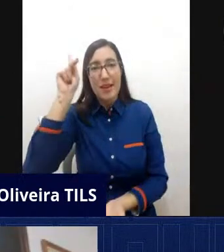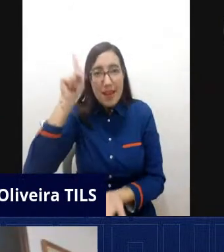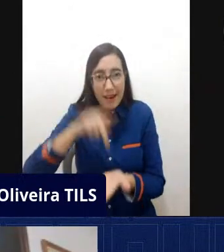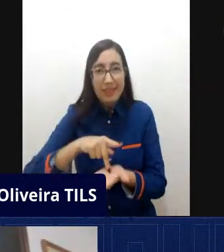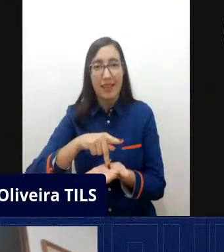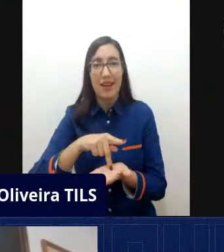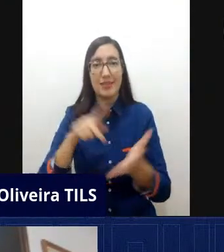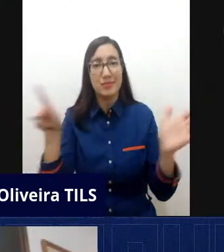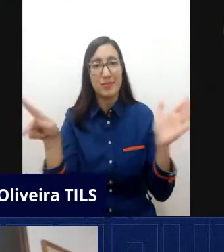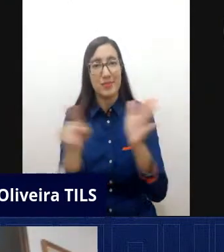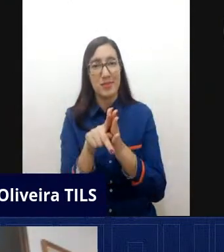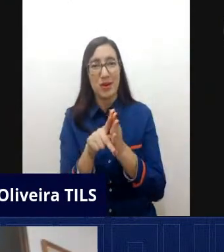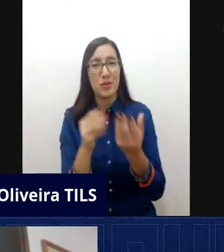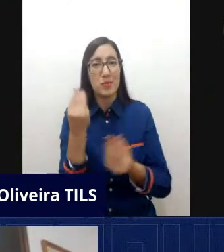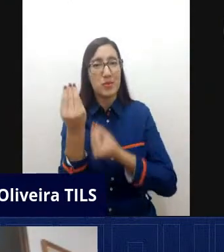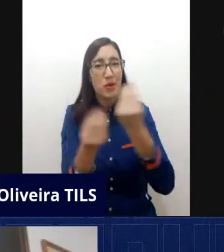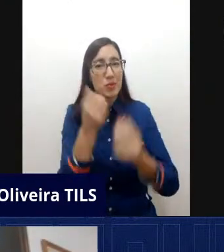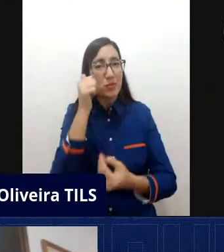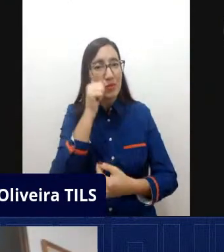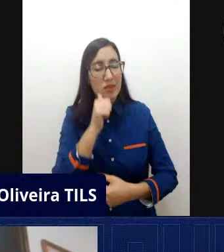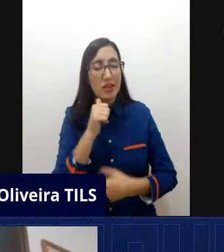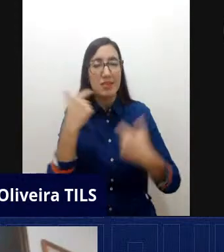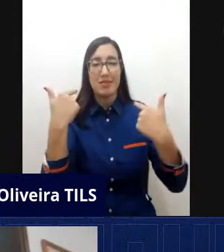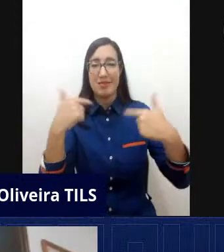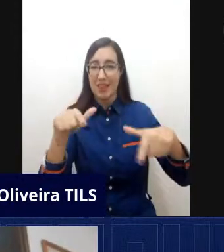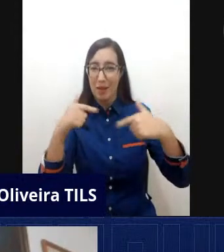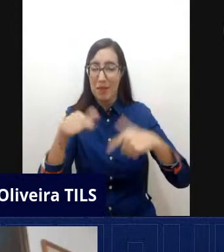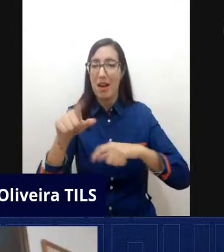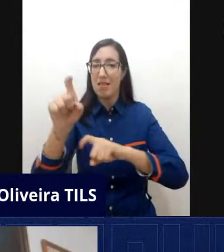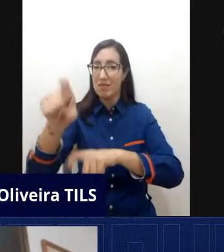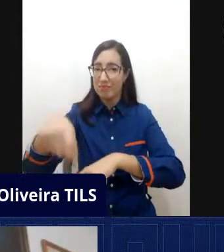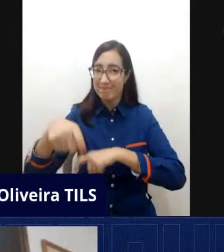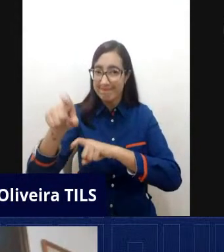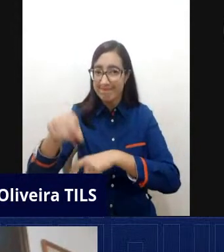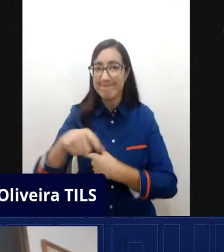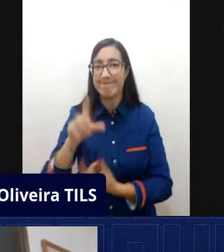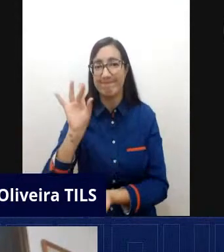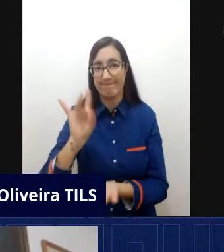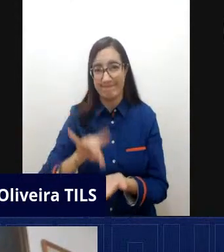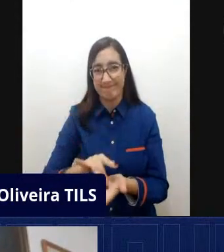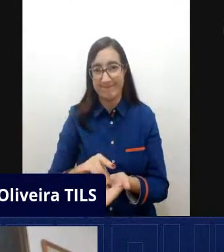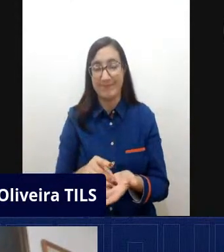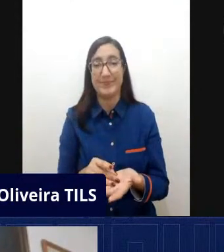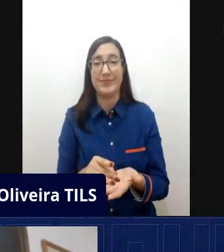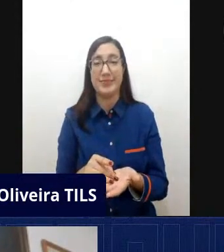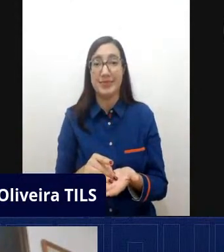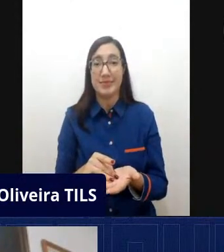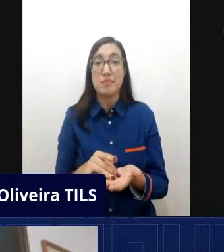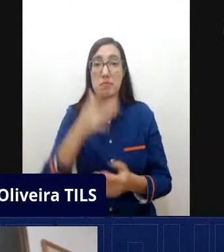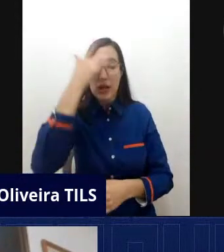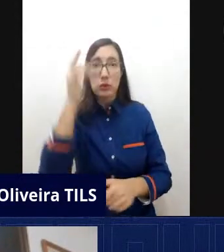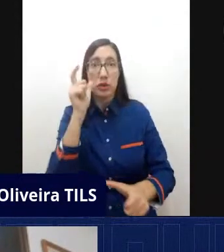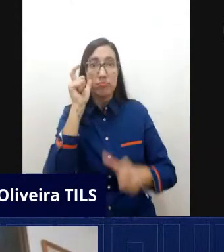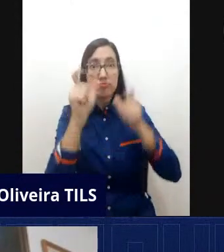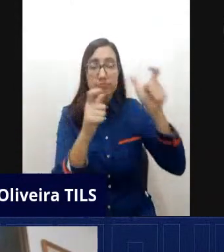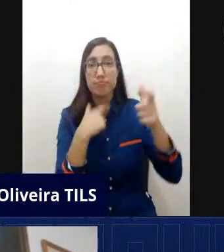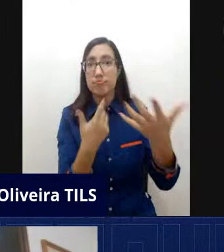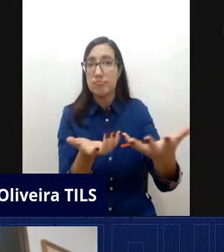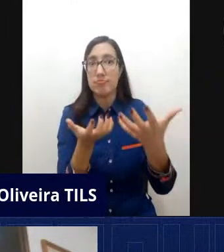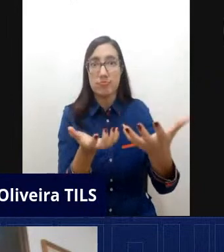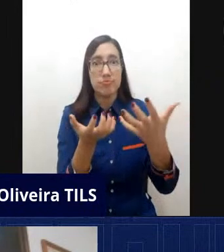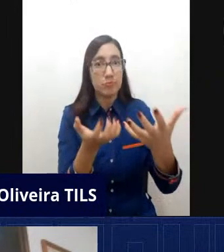né? Muita gente de fora, então a gente formou uma rede que hoje se configura com a Rede de Feminismo e Agroecologia